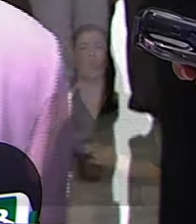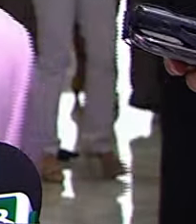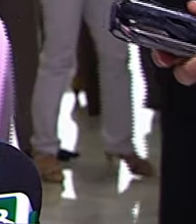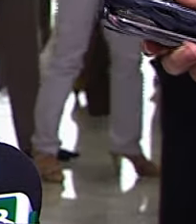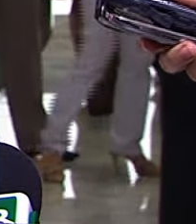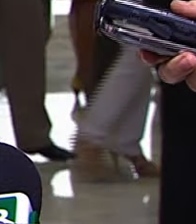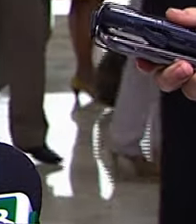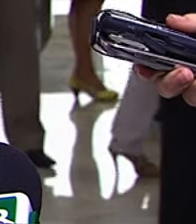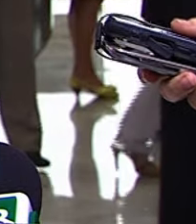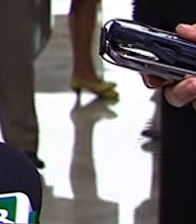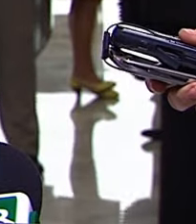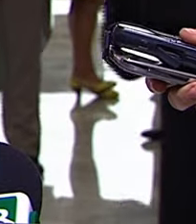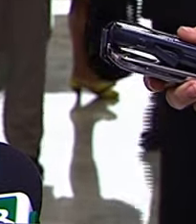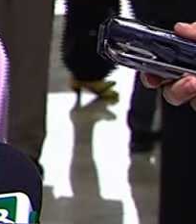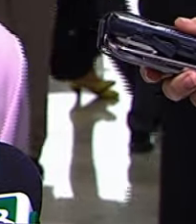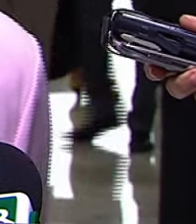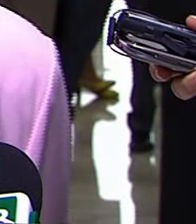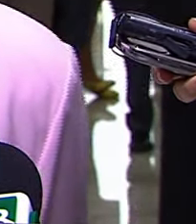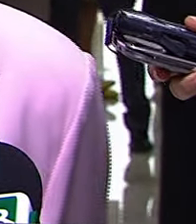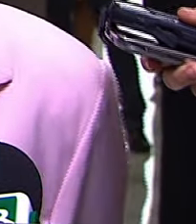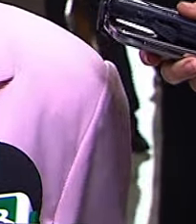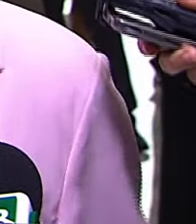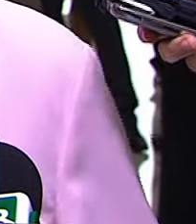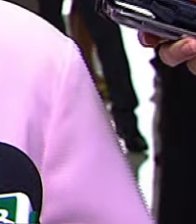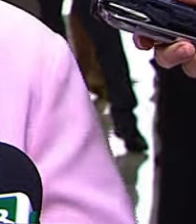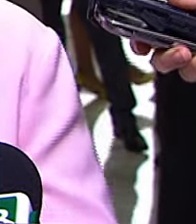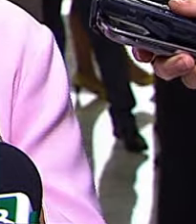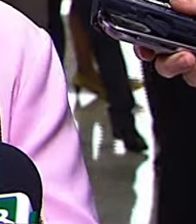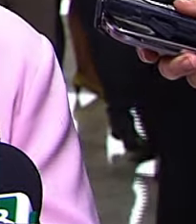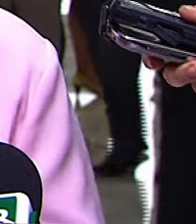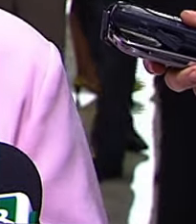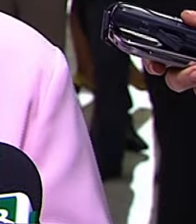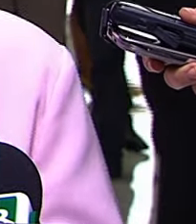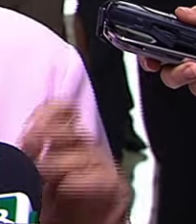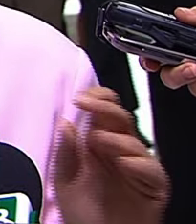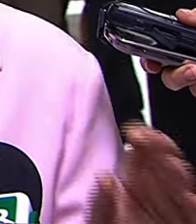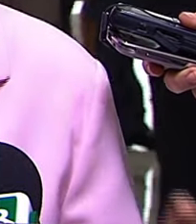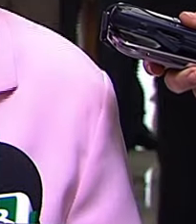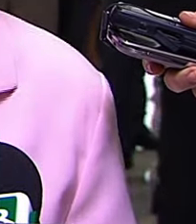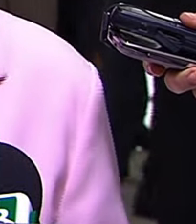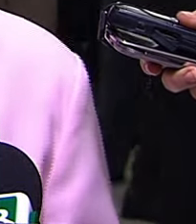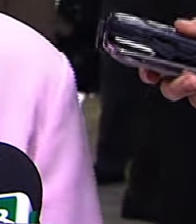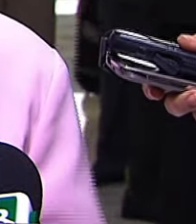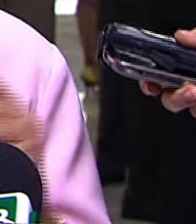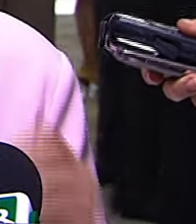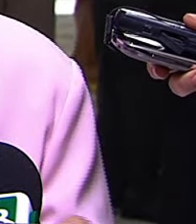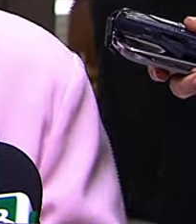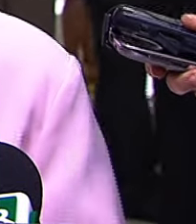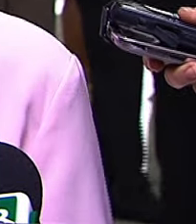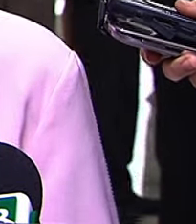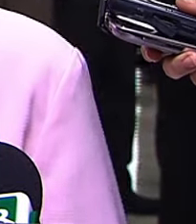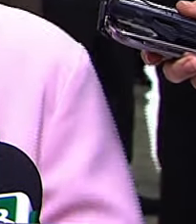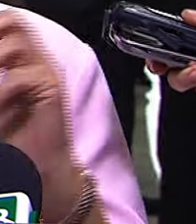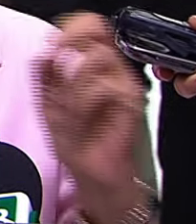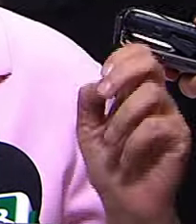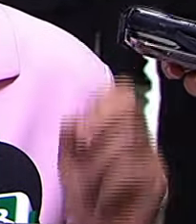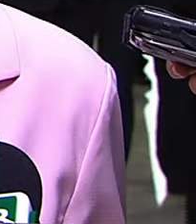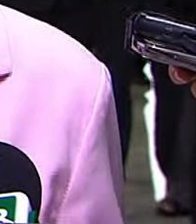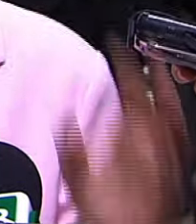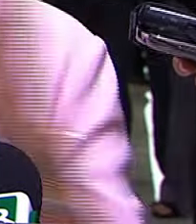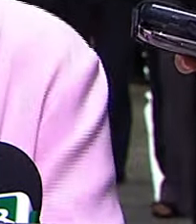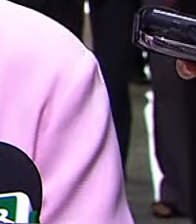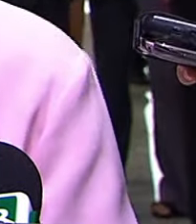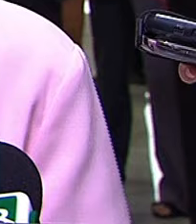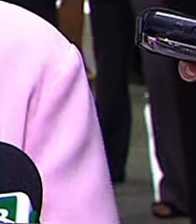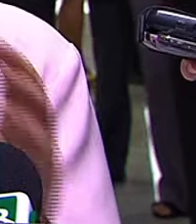congresso eu vou repetir para vocês acho a gente não pode fazer análises políticas sobre